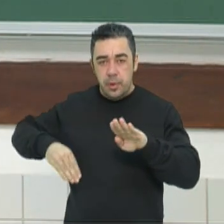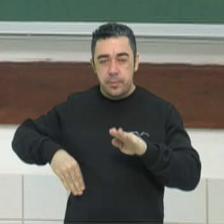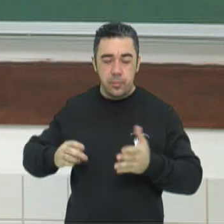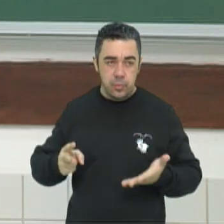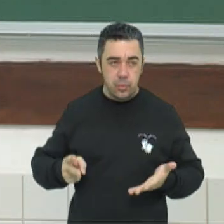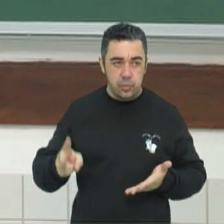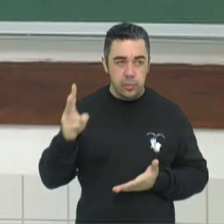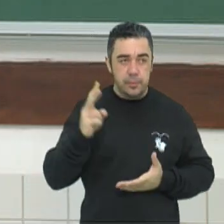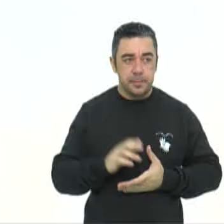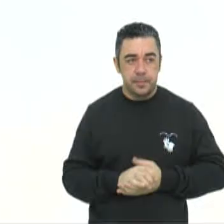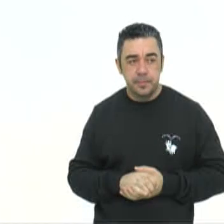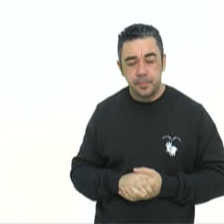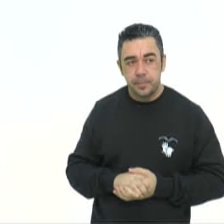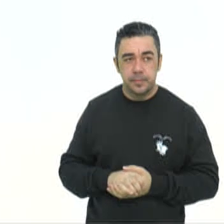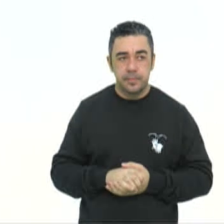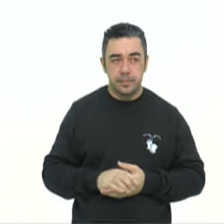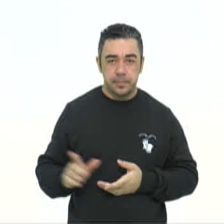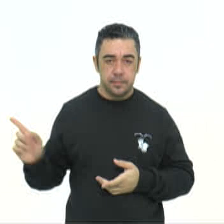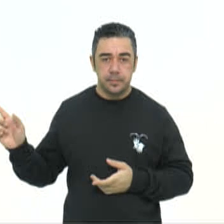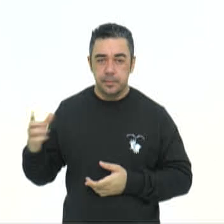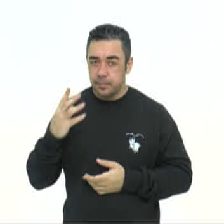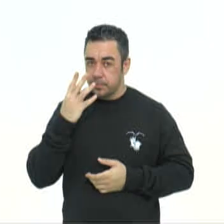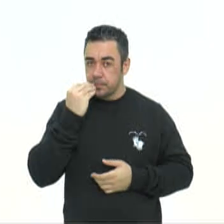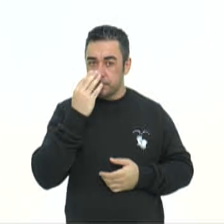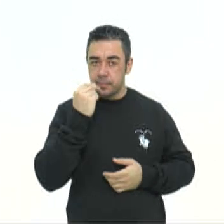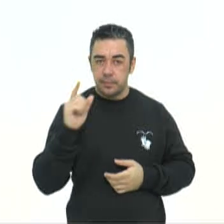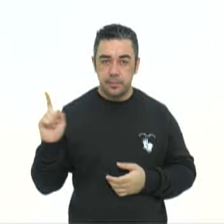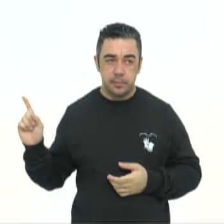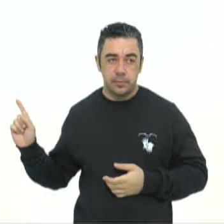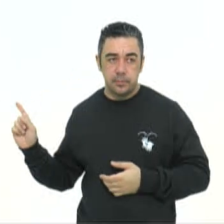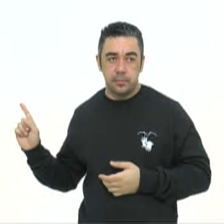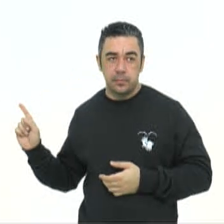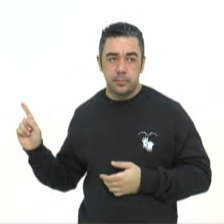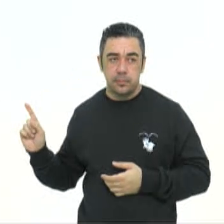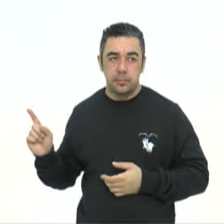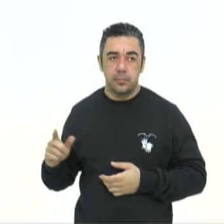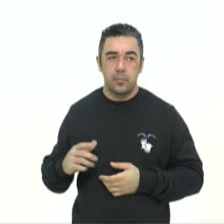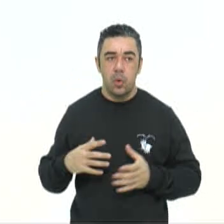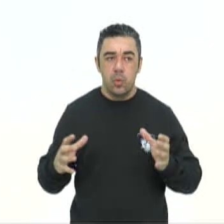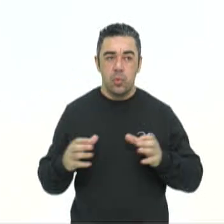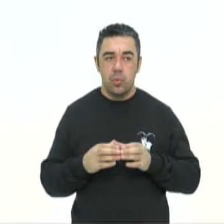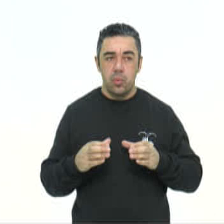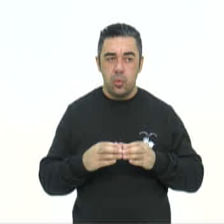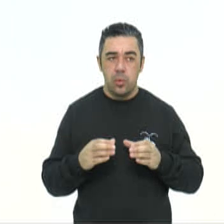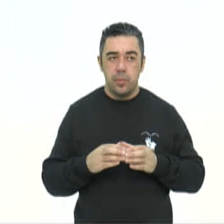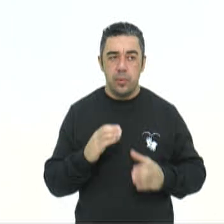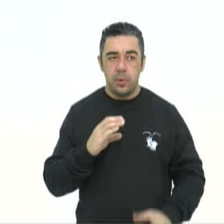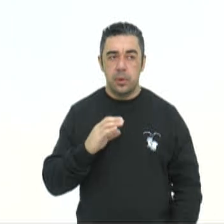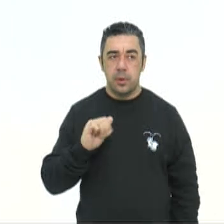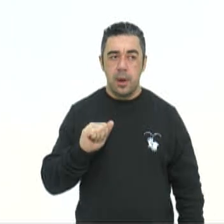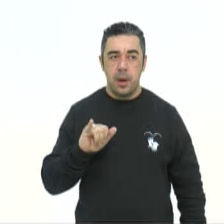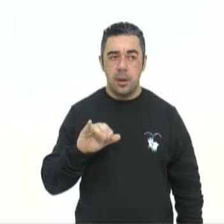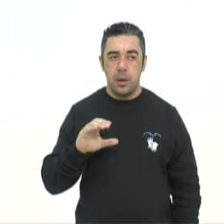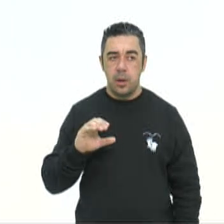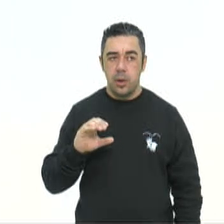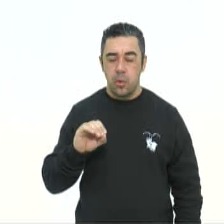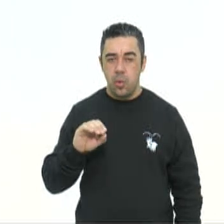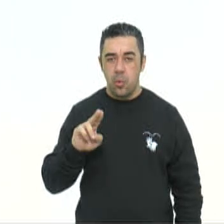Prosseguindo, uma imagem aqui dos índios guaranis Kaiowás, na província do Paraná,